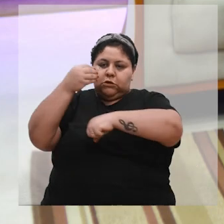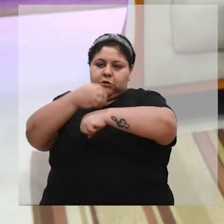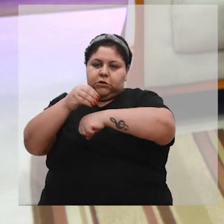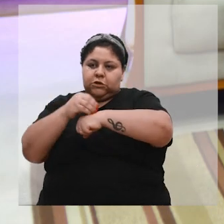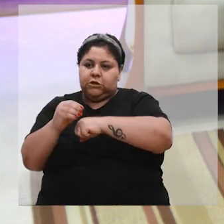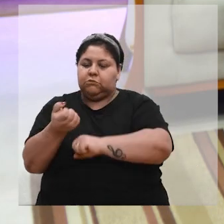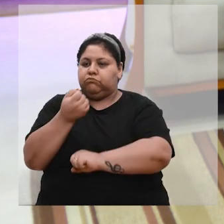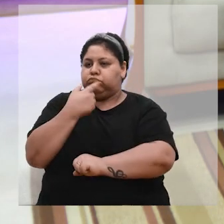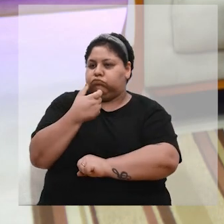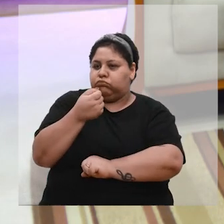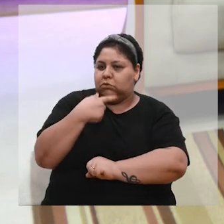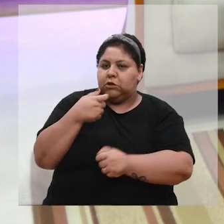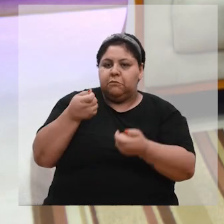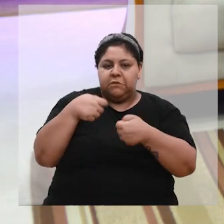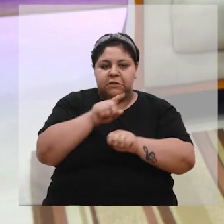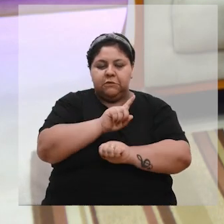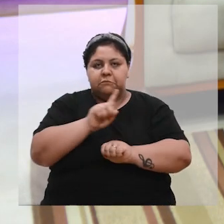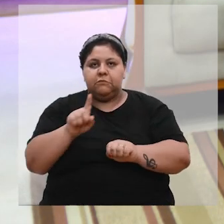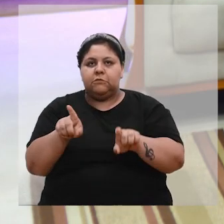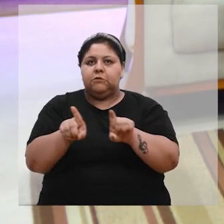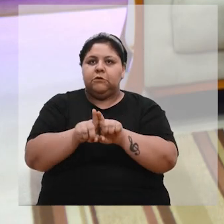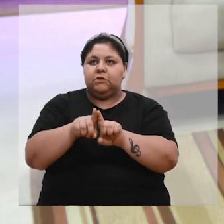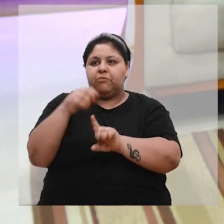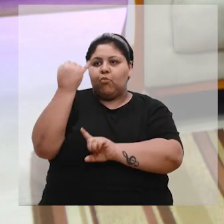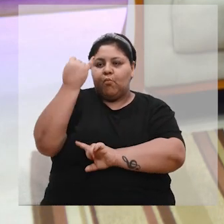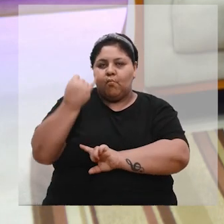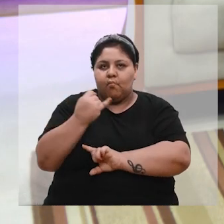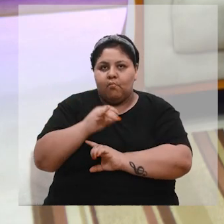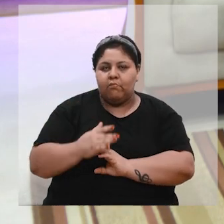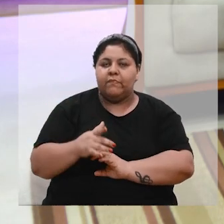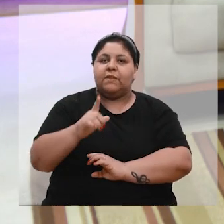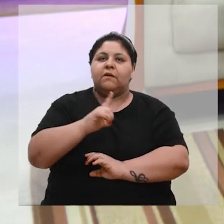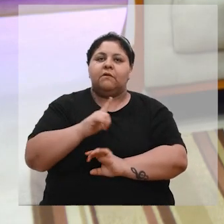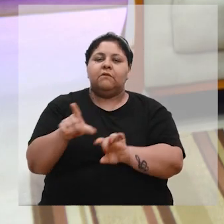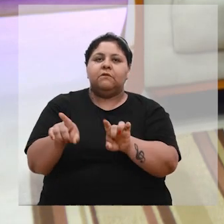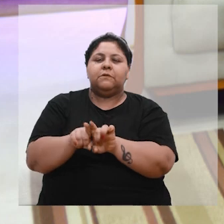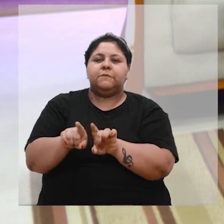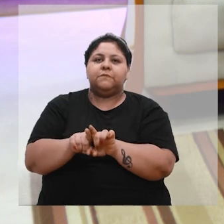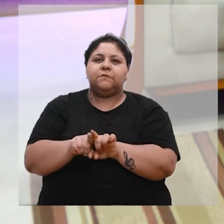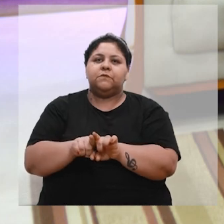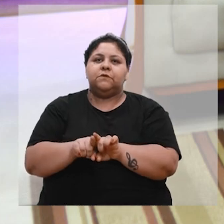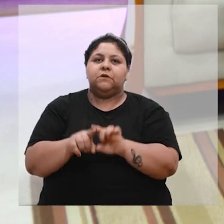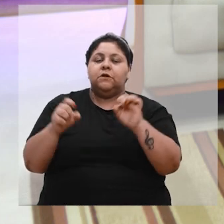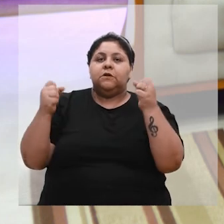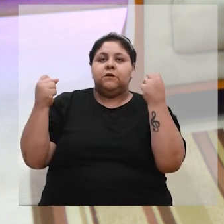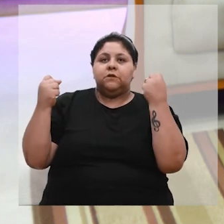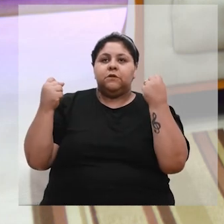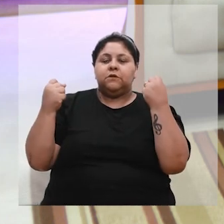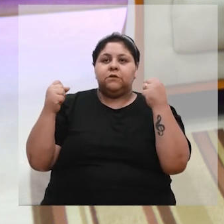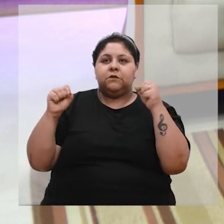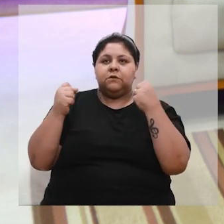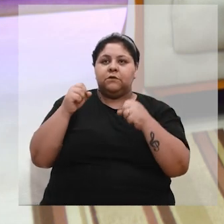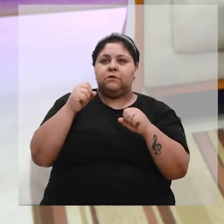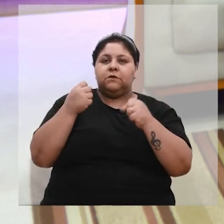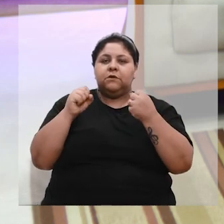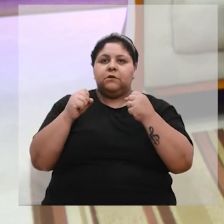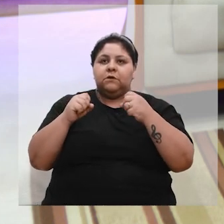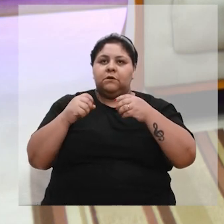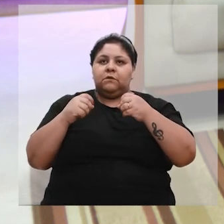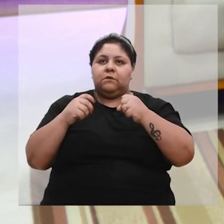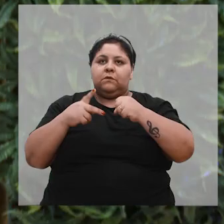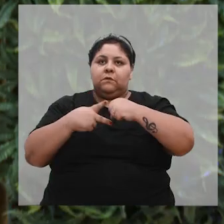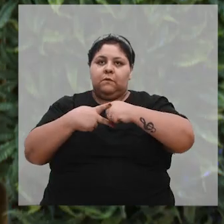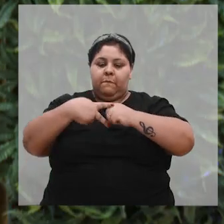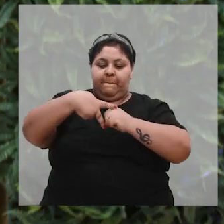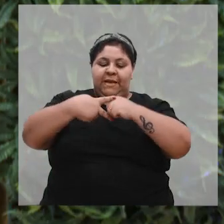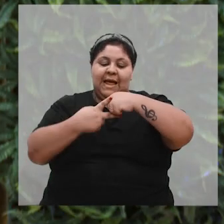de suplementação, se precisa ou não, a questão da dieta. Temos também a atividade de pilates, que